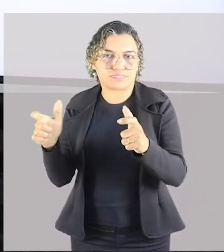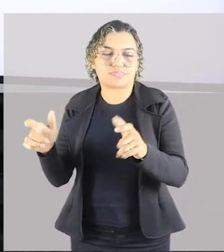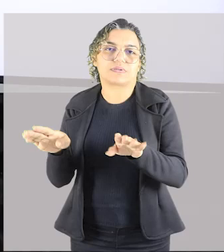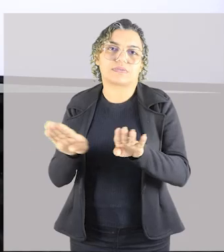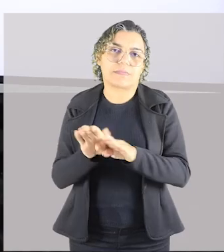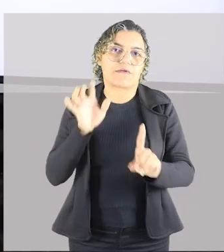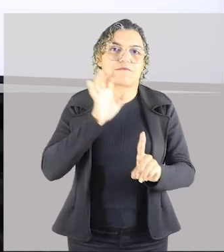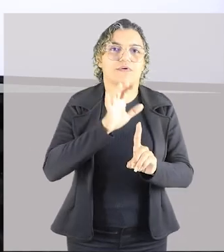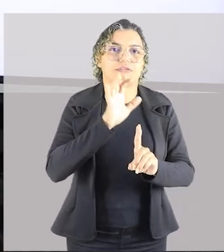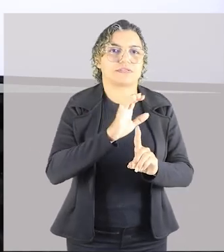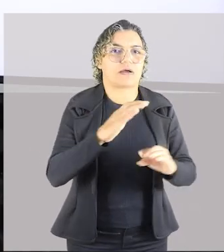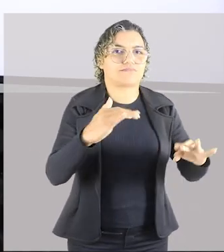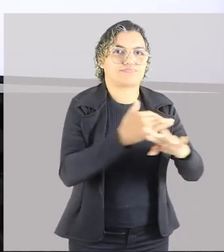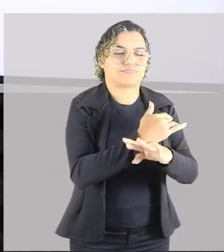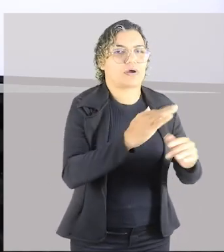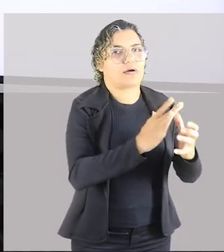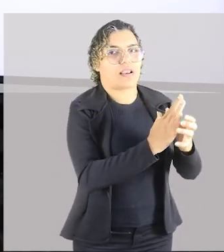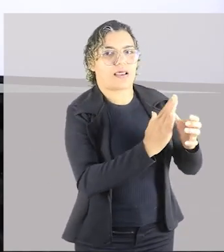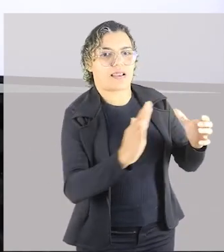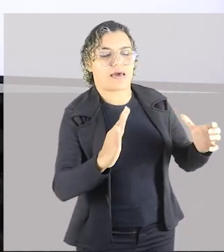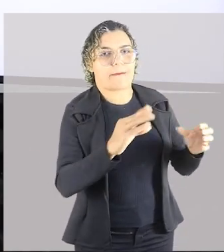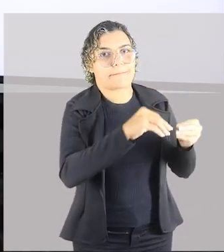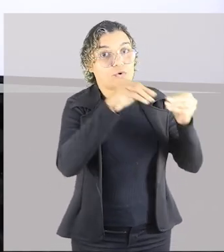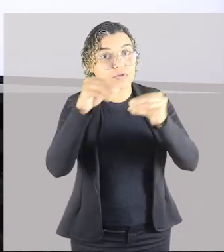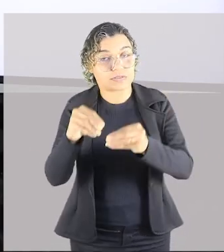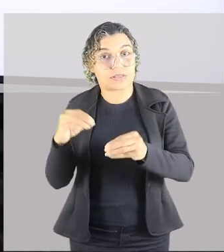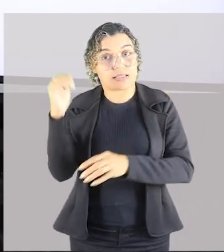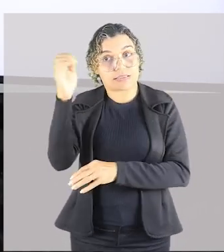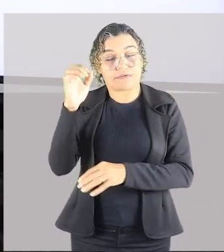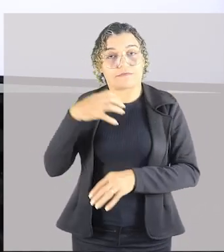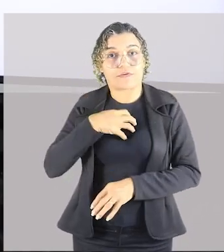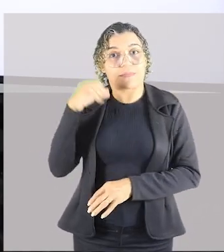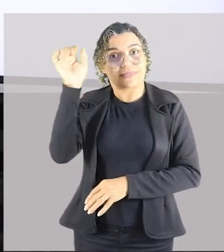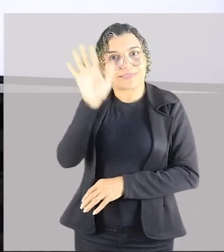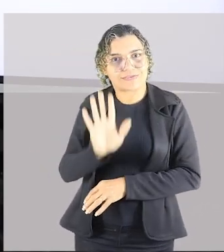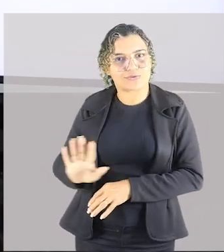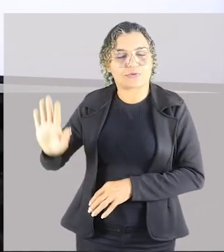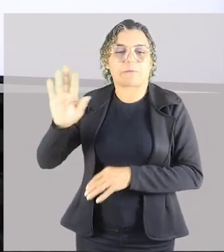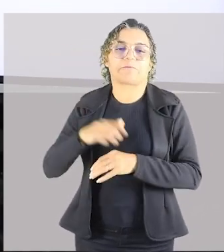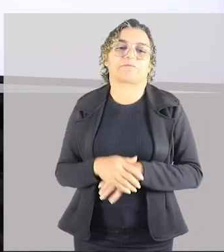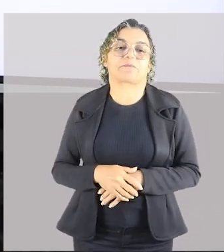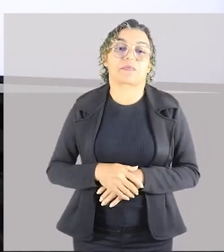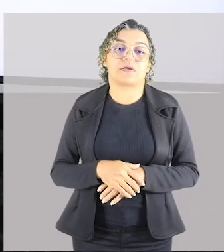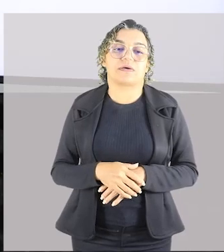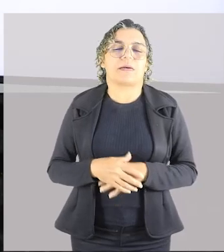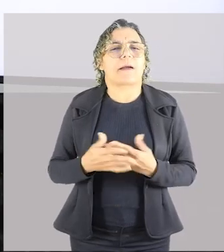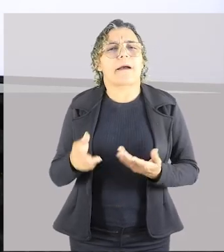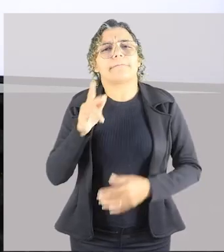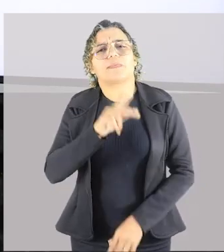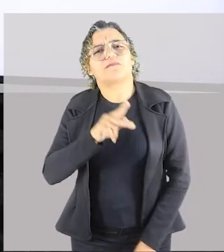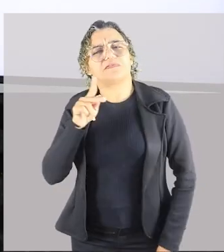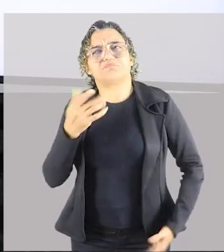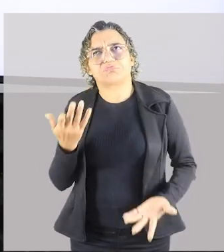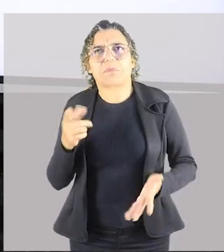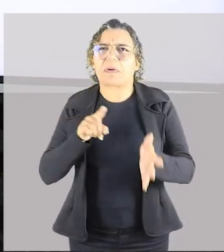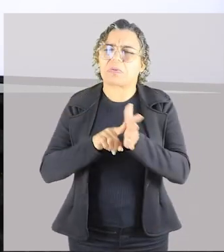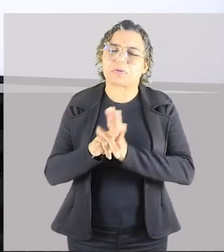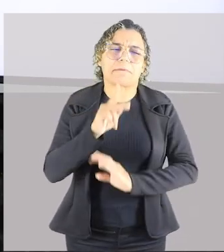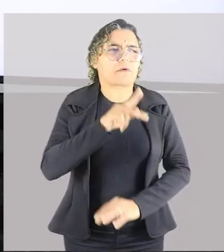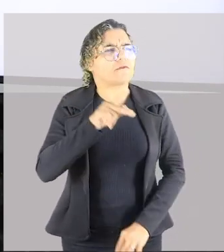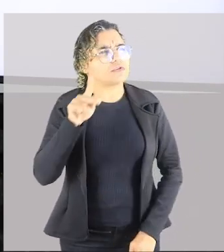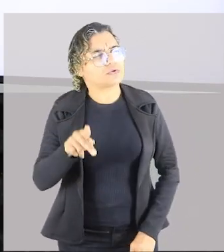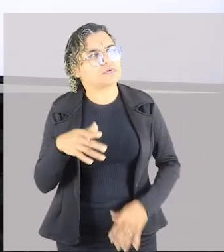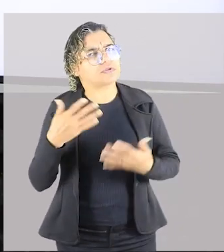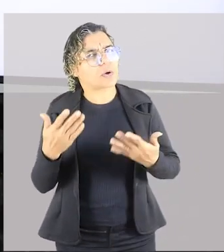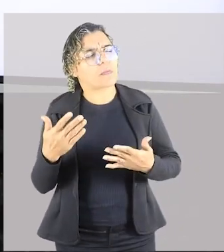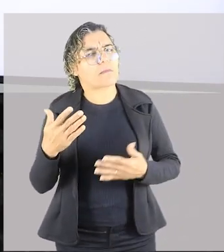desconcentração urbana nacional. Eu só te faço um adendo importante. Marcos, então quer dizer que as principais